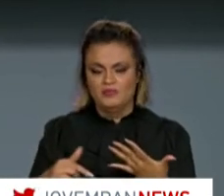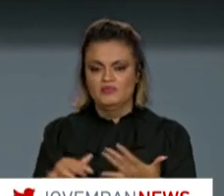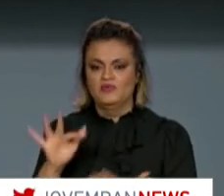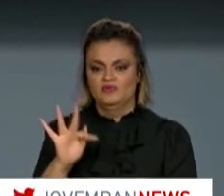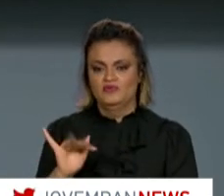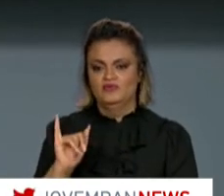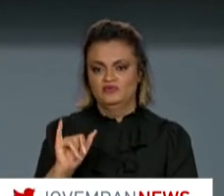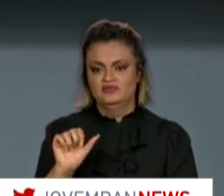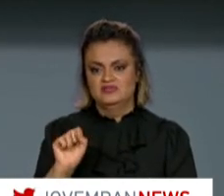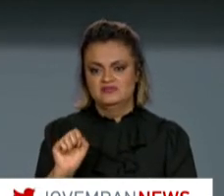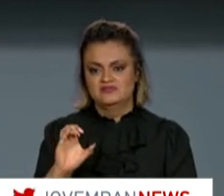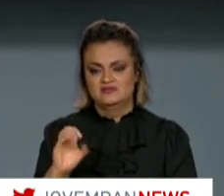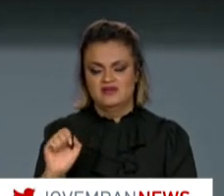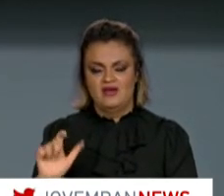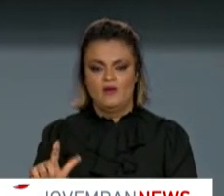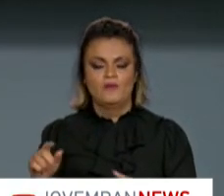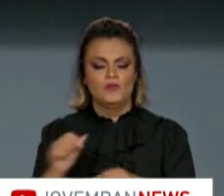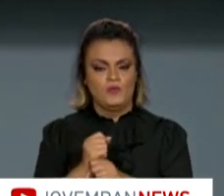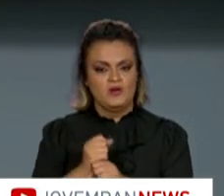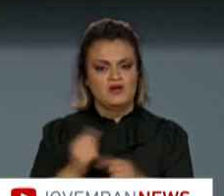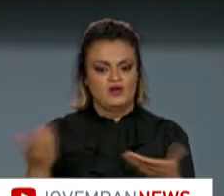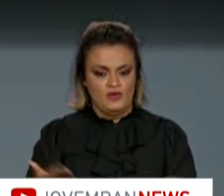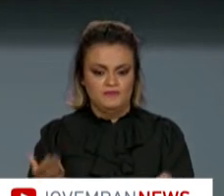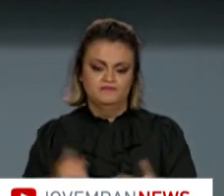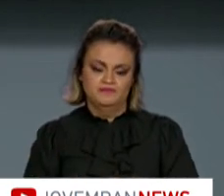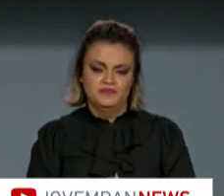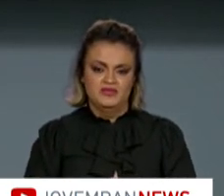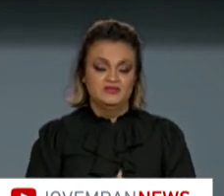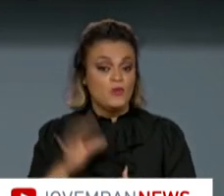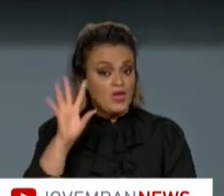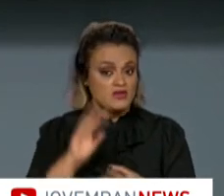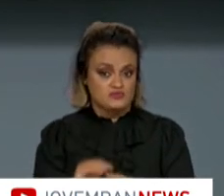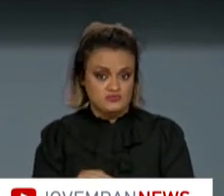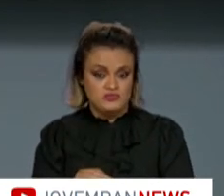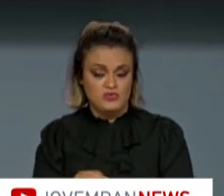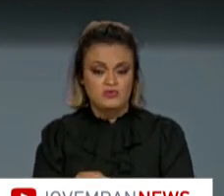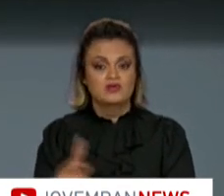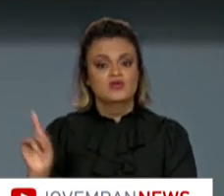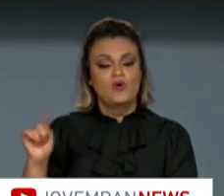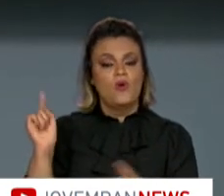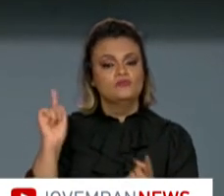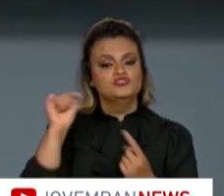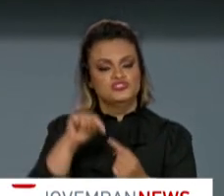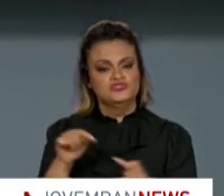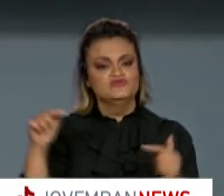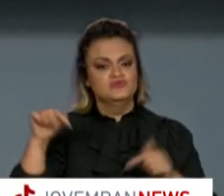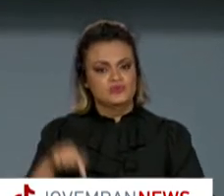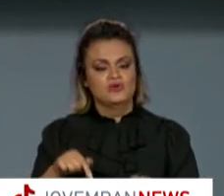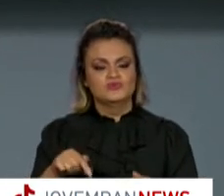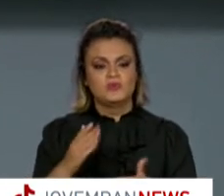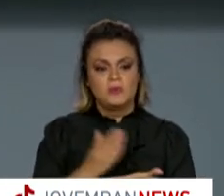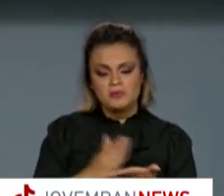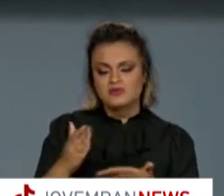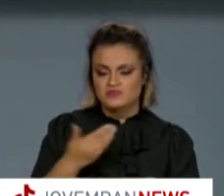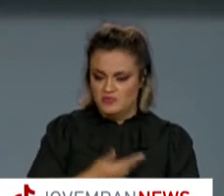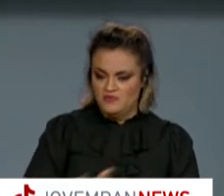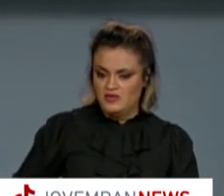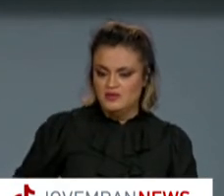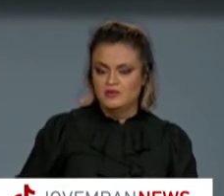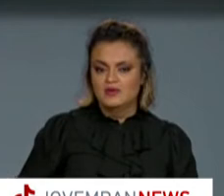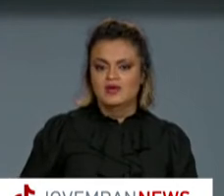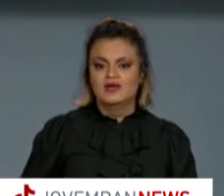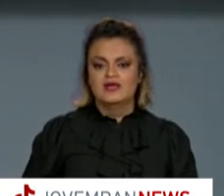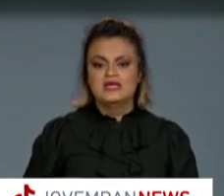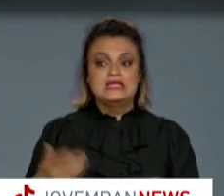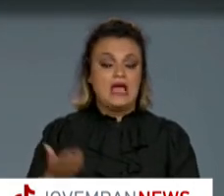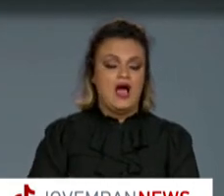o ano de 2023. Então, só recapitulando, nosso objetivo desde o começo do governo e até